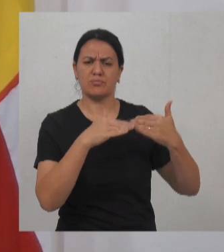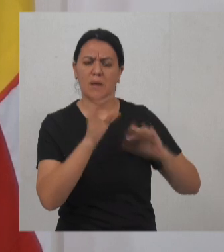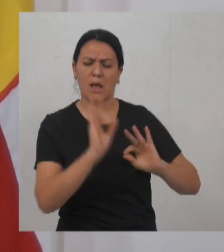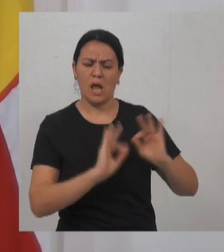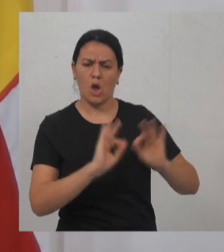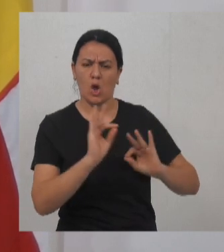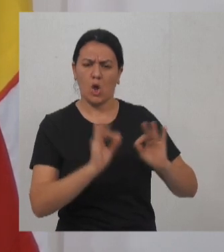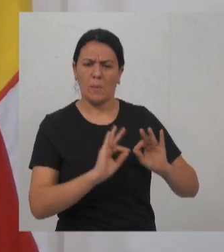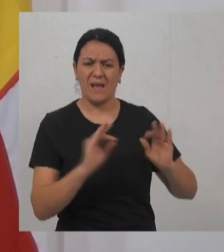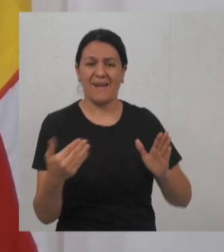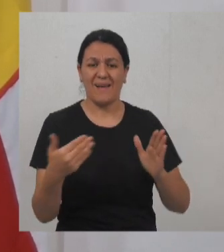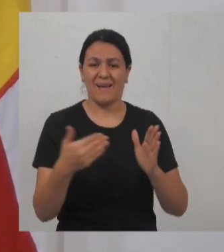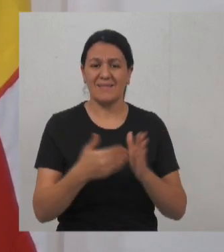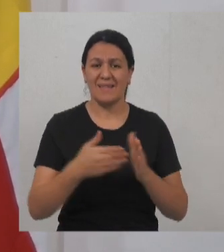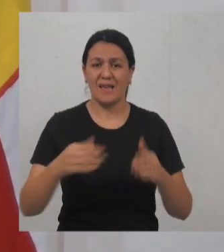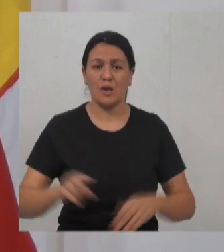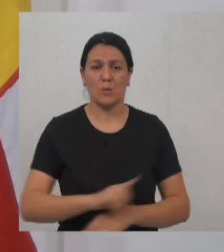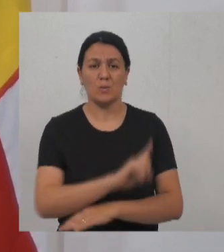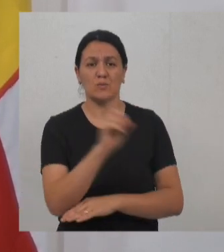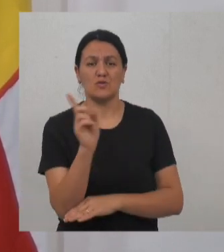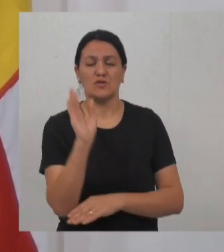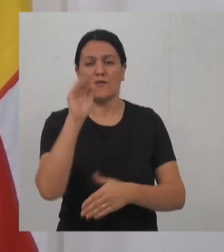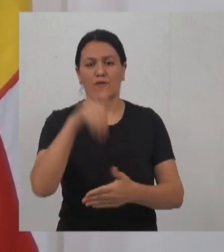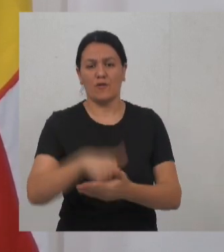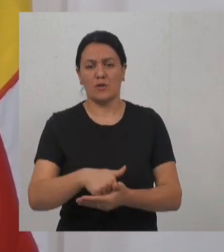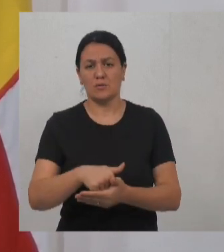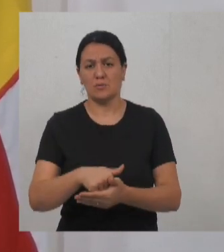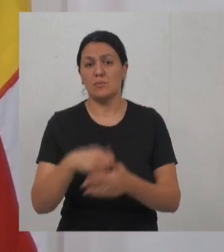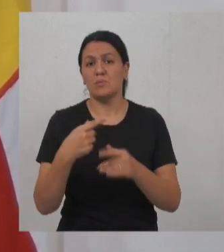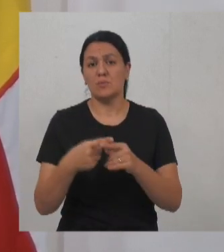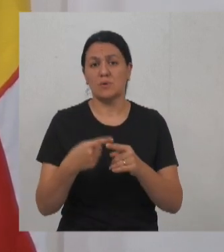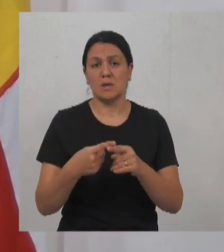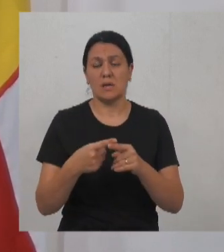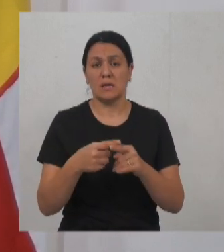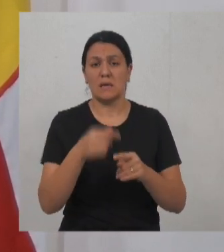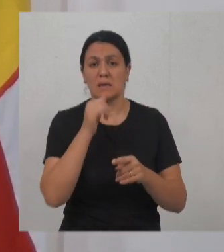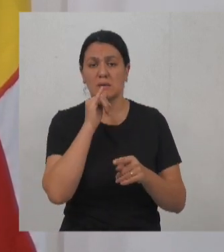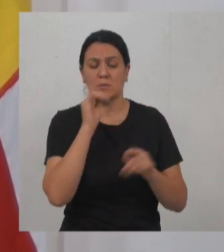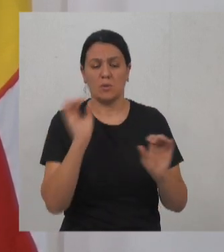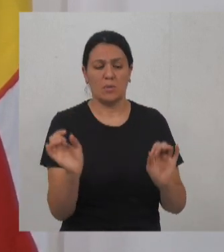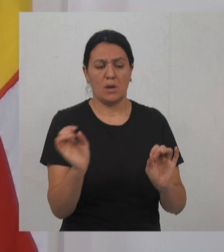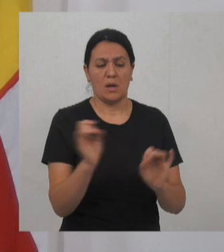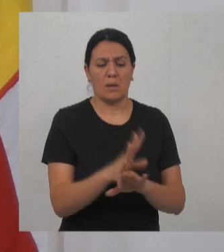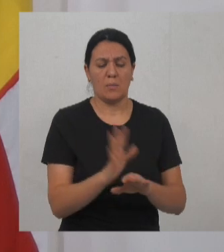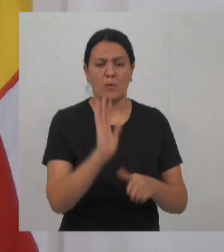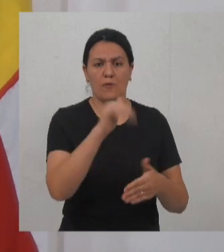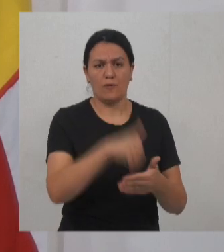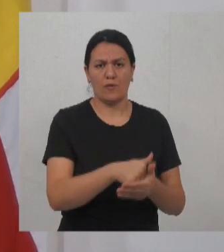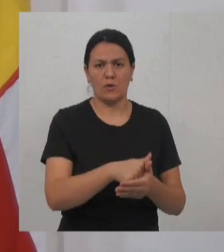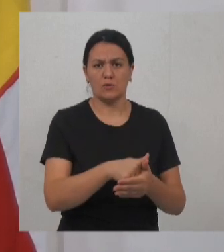por toda a gestão pública. Queria dizer que, terminada a eleição, nós já fizemos uma reavaliação,